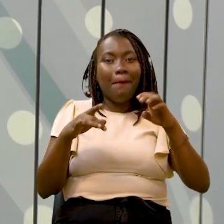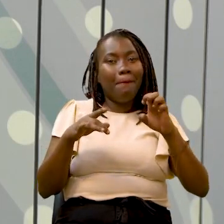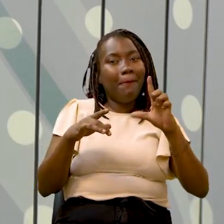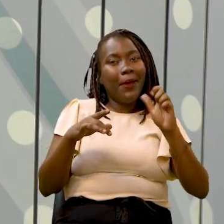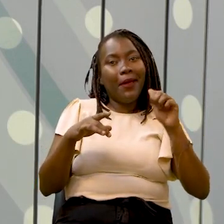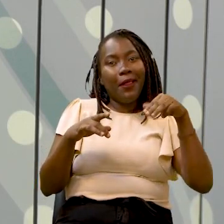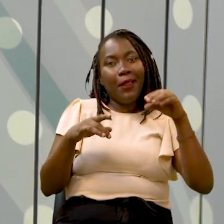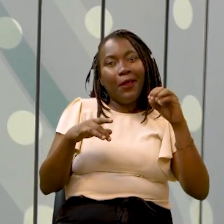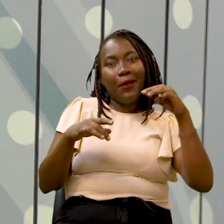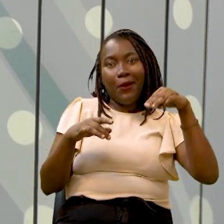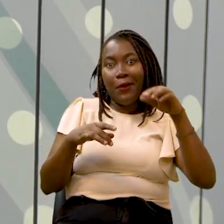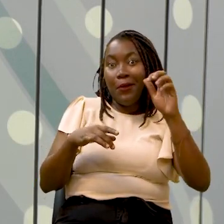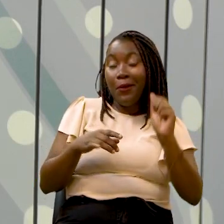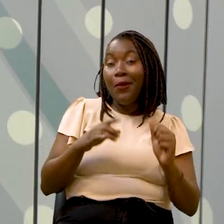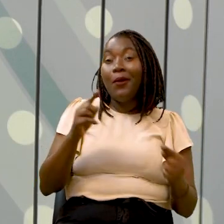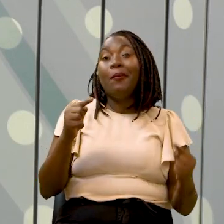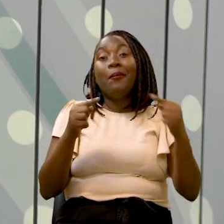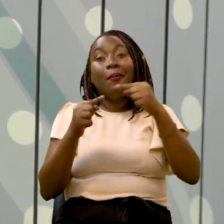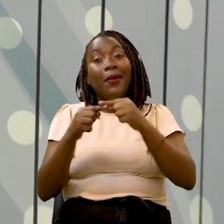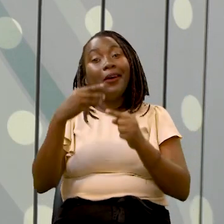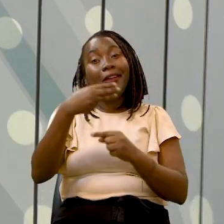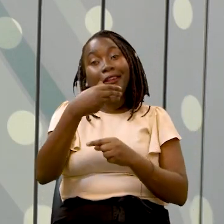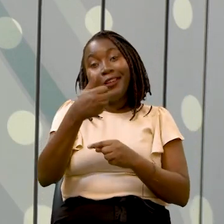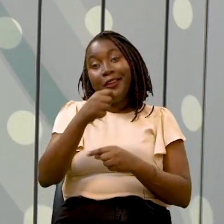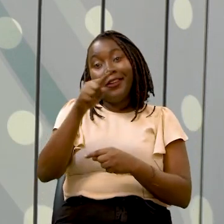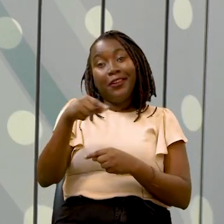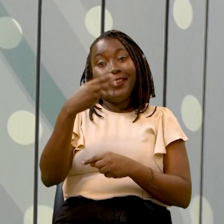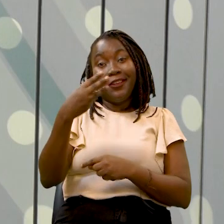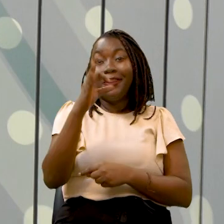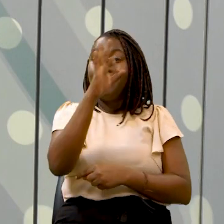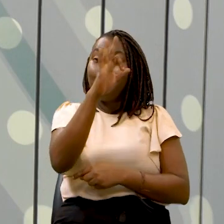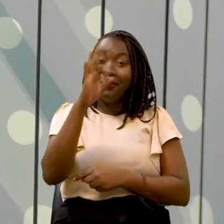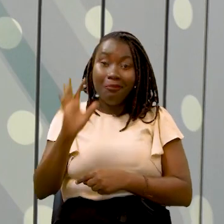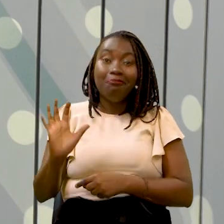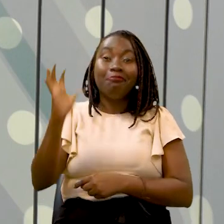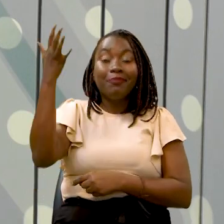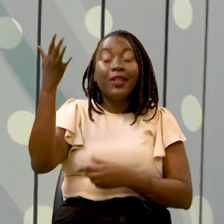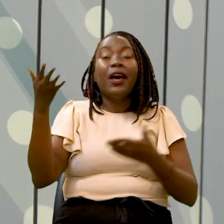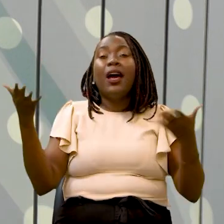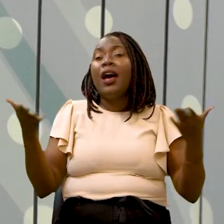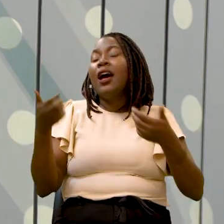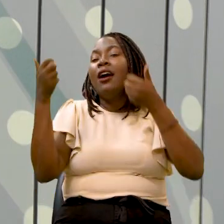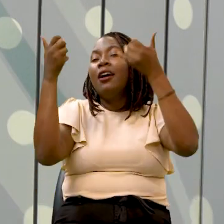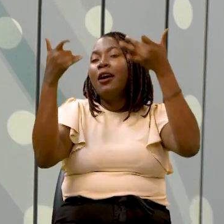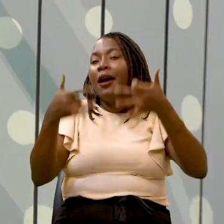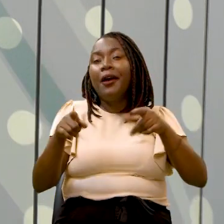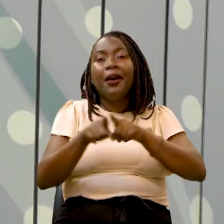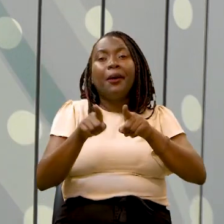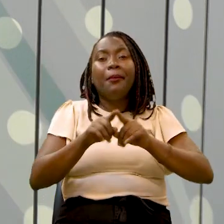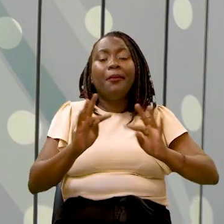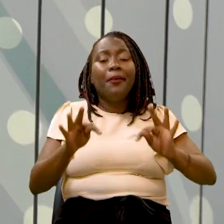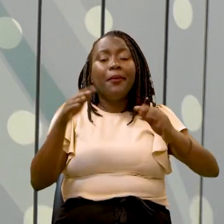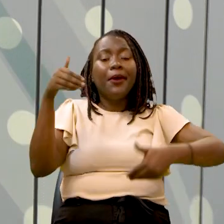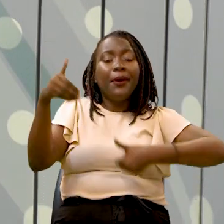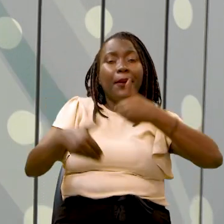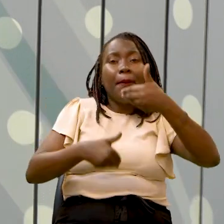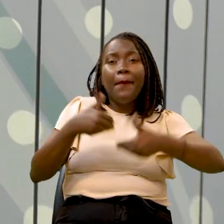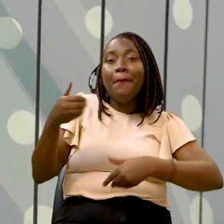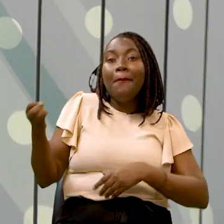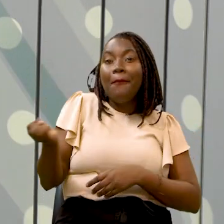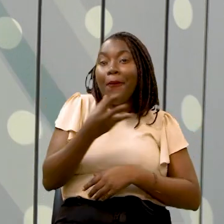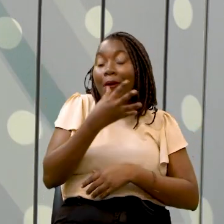31,3% do total de casos. Sobre esse assunto e os tratamentos mais modernos, eu vou conversar com o Paulo